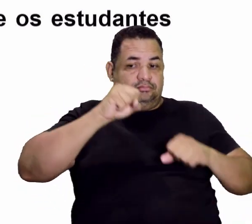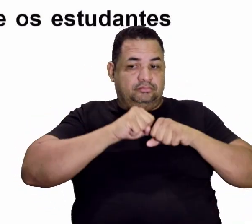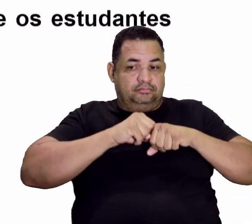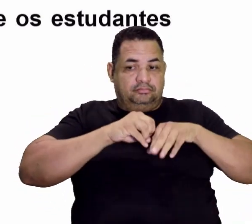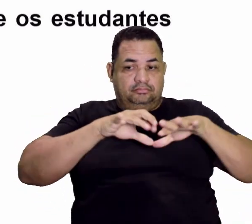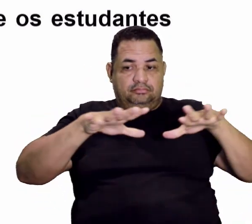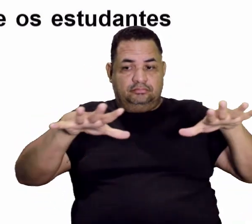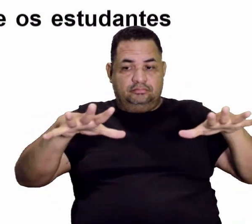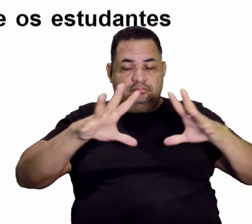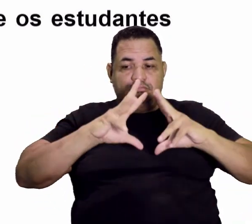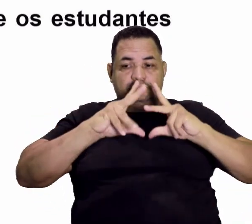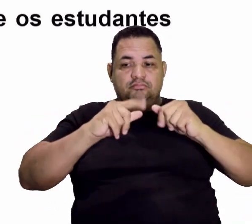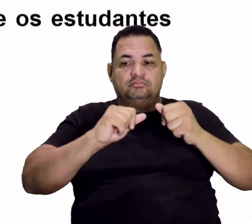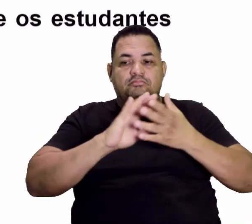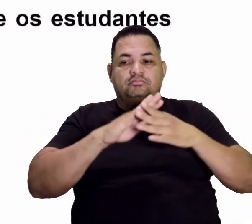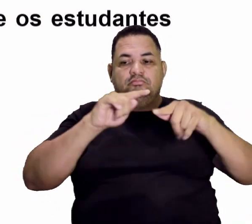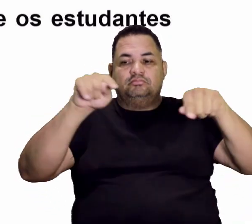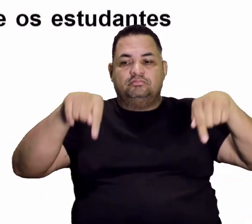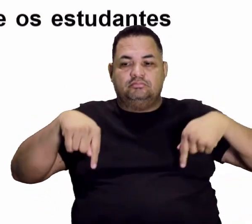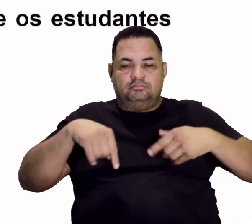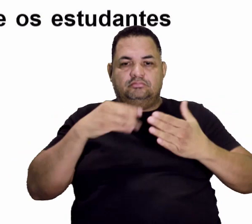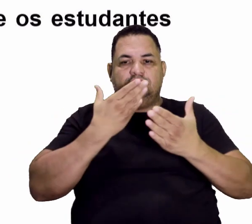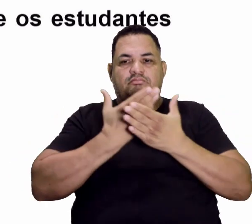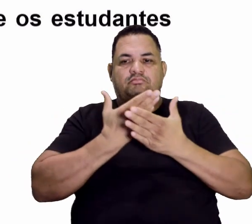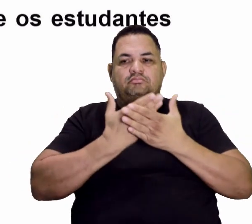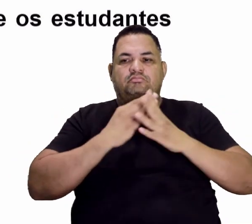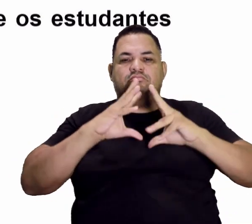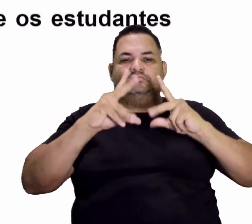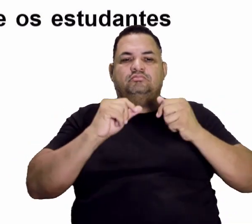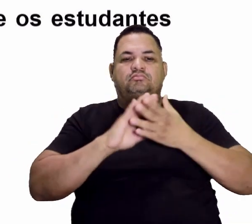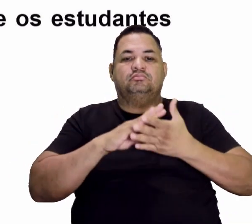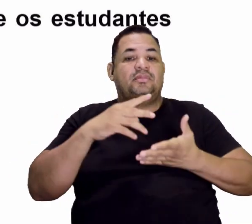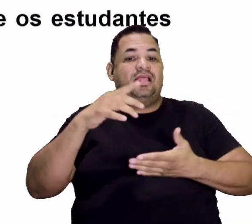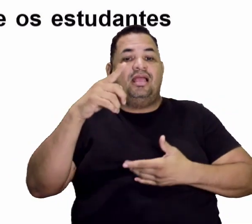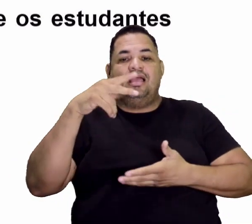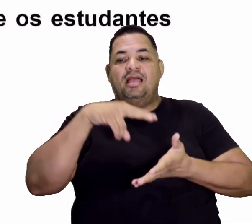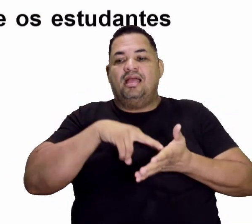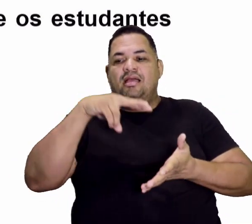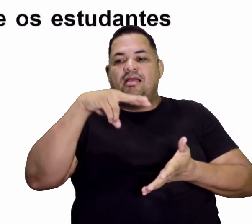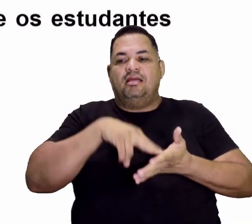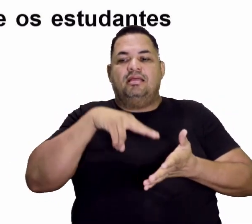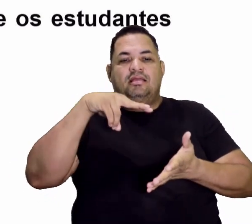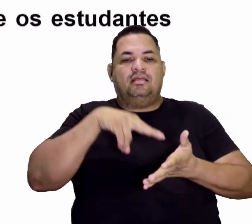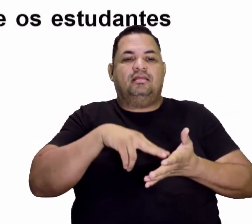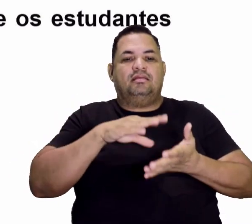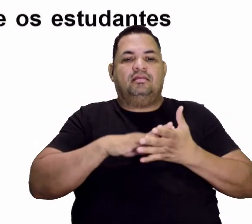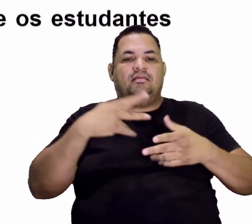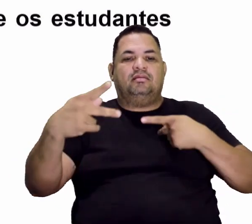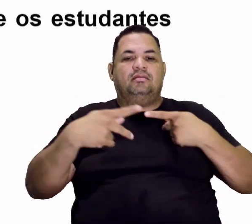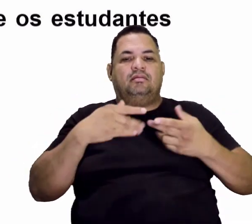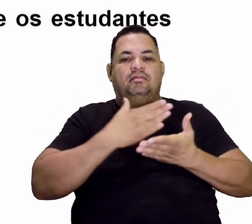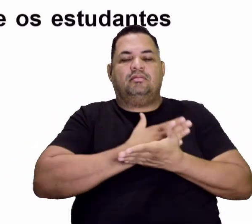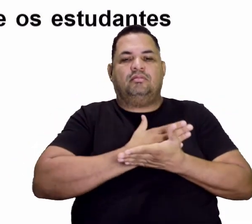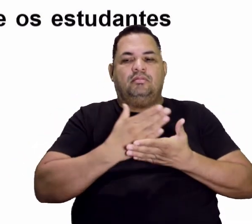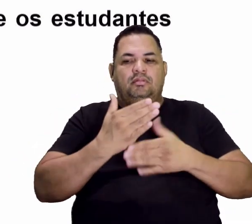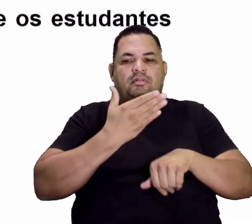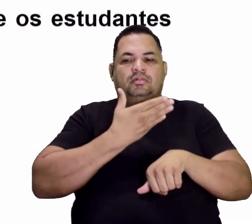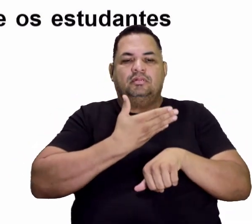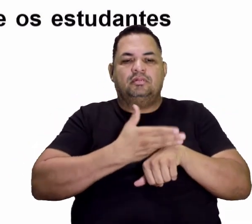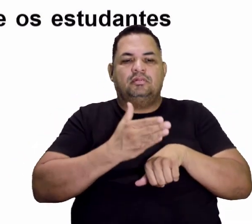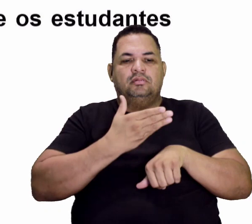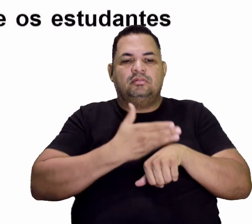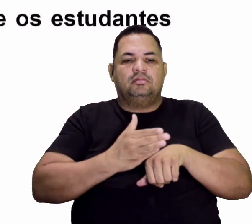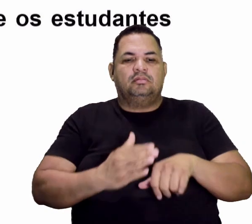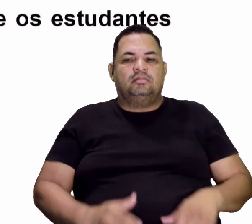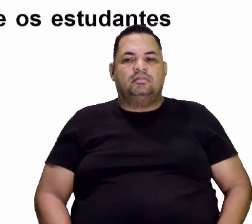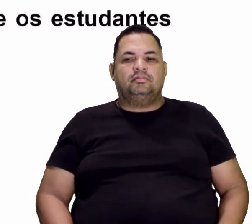abrangeu e envolveu todo mundo na sala. Diante disso, todos se animam com o projeto e iniciam a prática. Tá